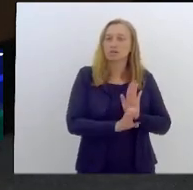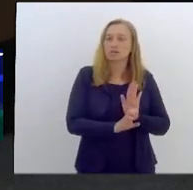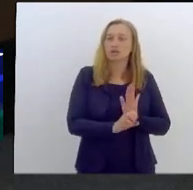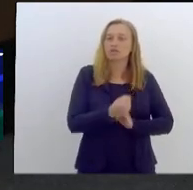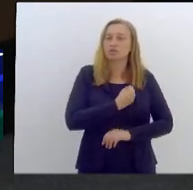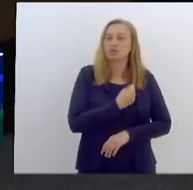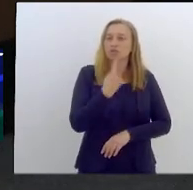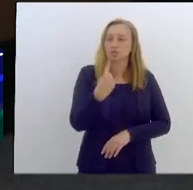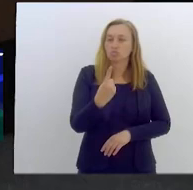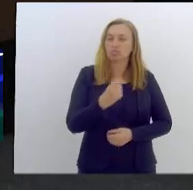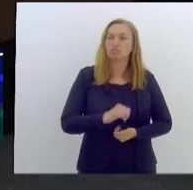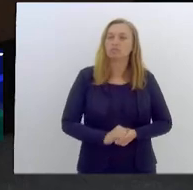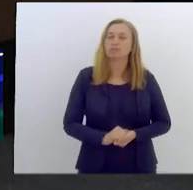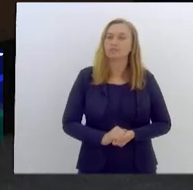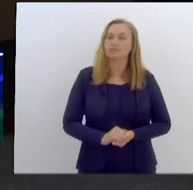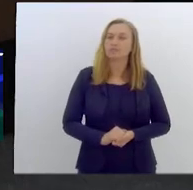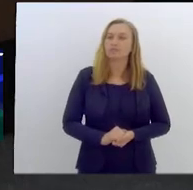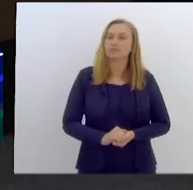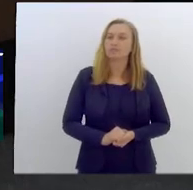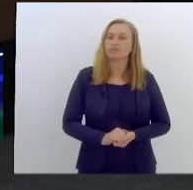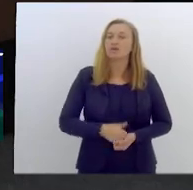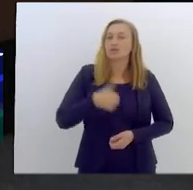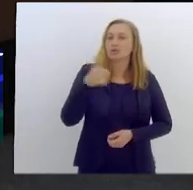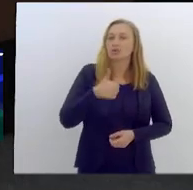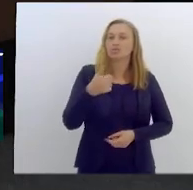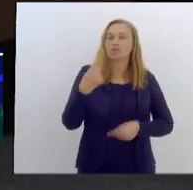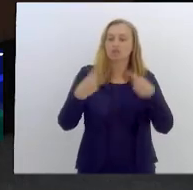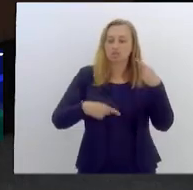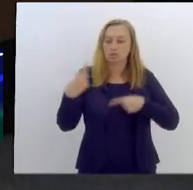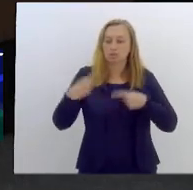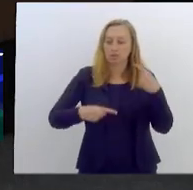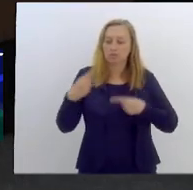1, em primeira discussão.